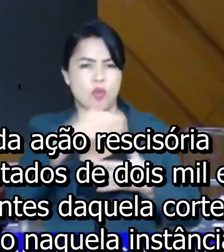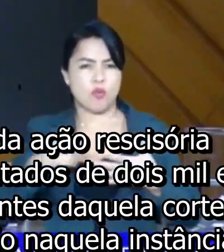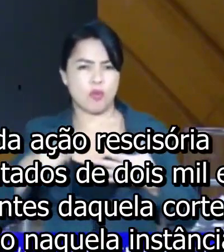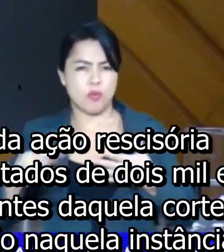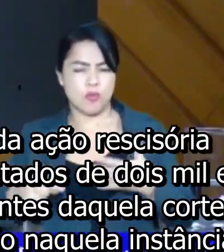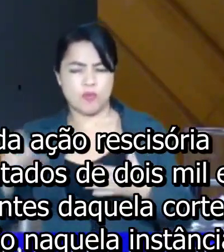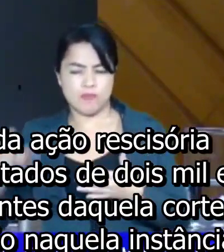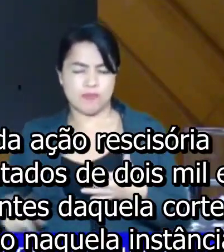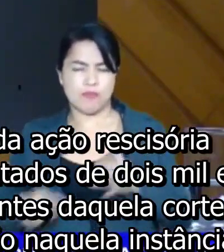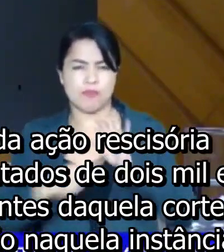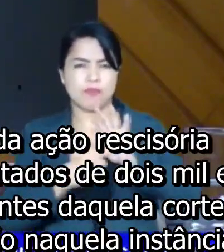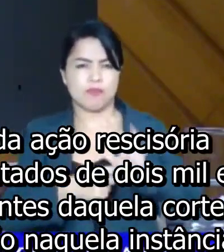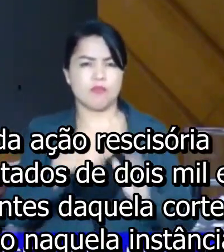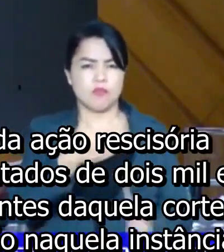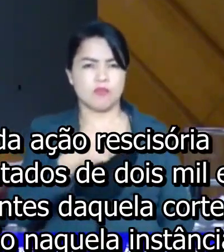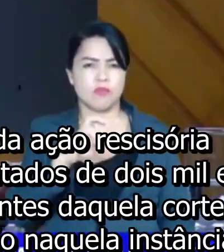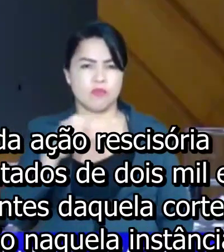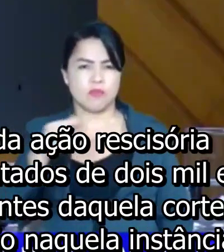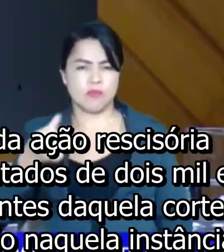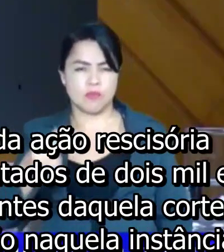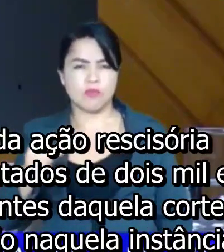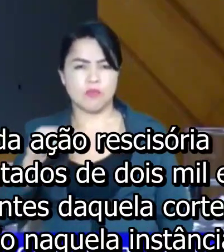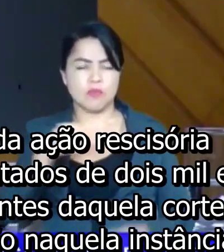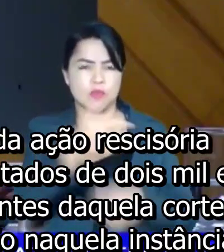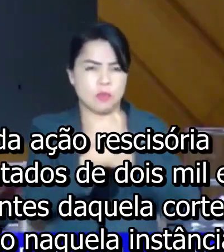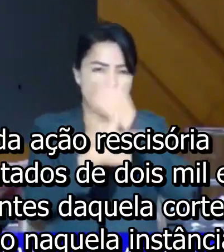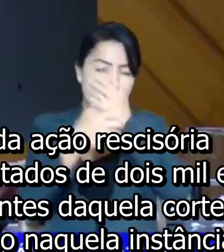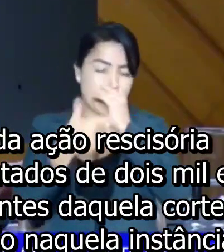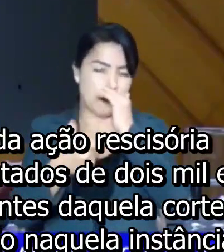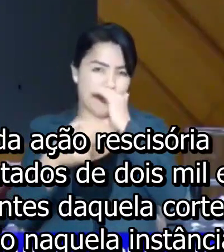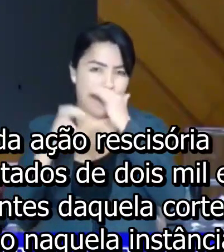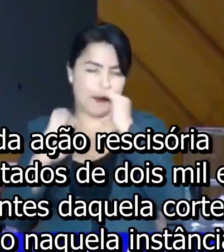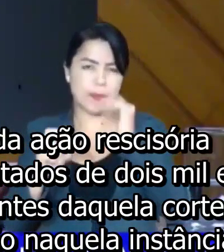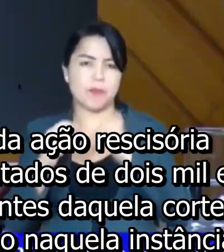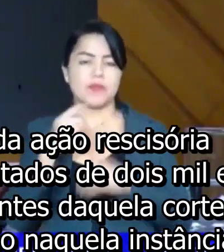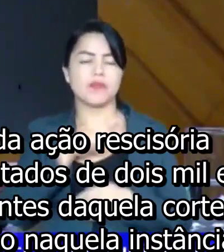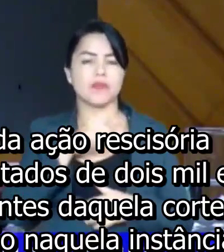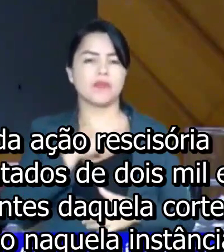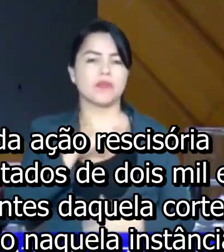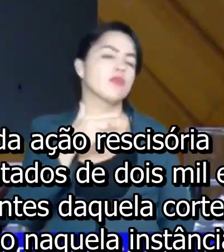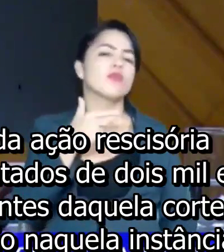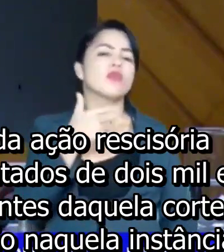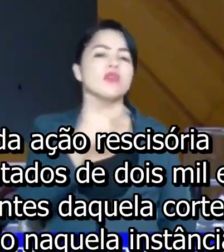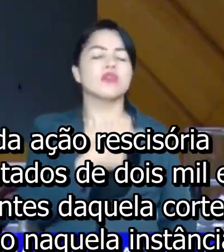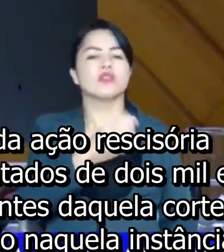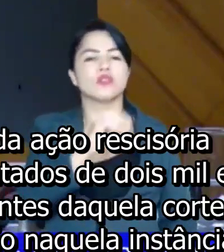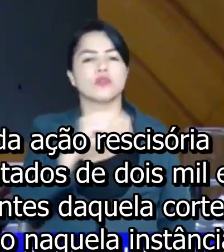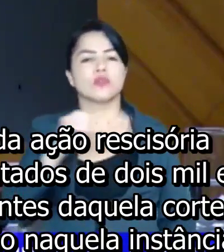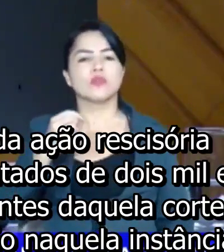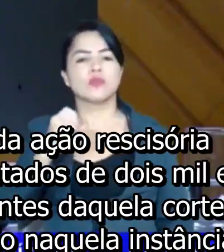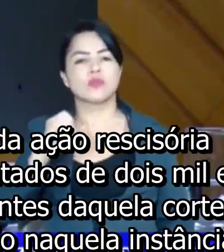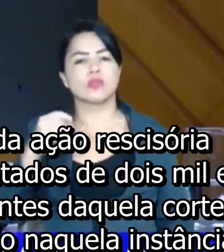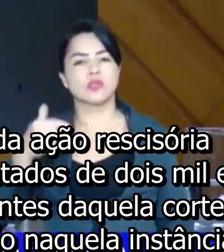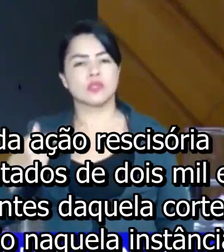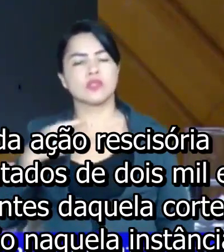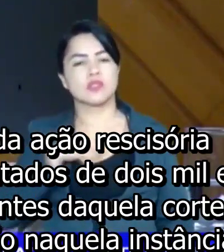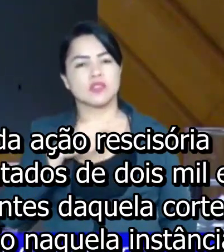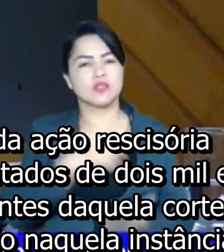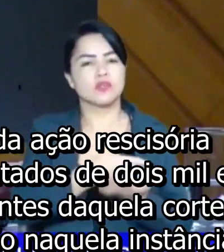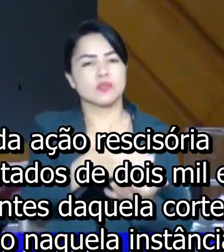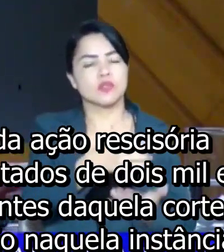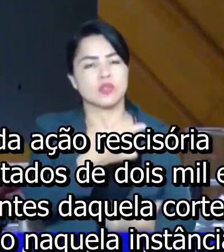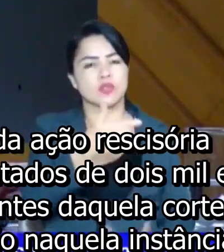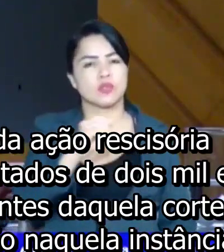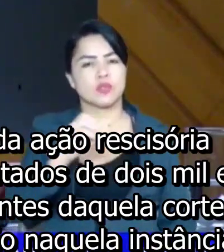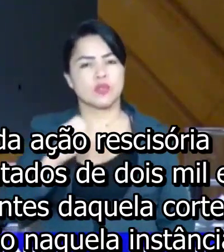bojo da ação rescisória 259 e 236, são datados de 2007 e 2008, respectivamente. As